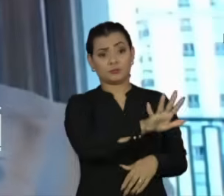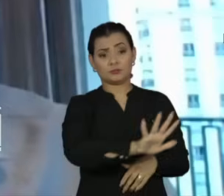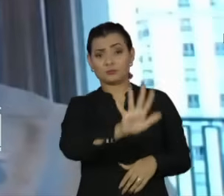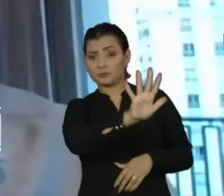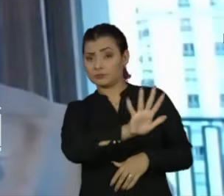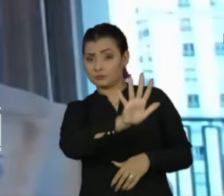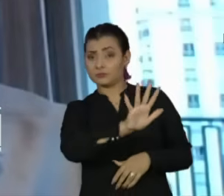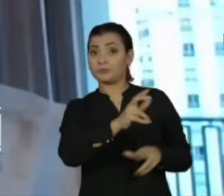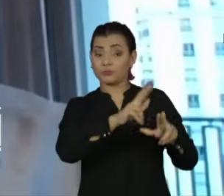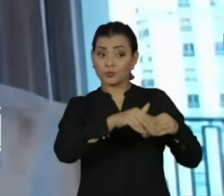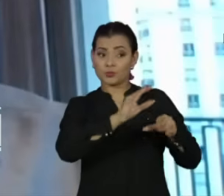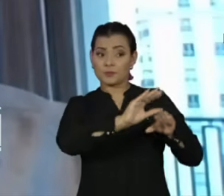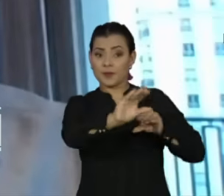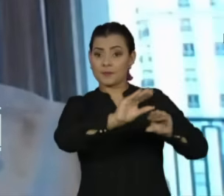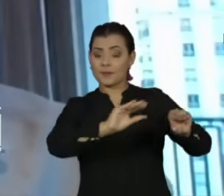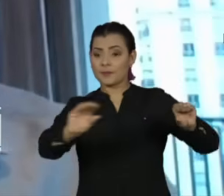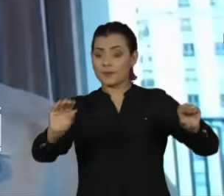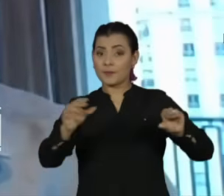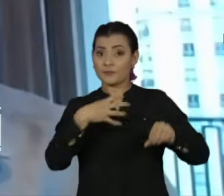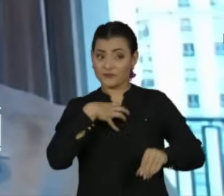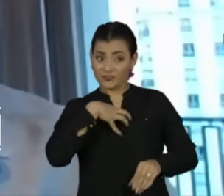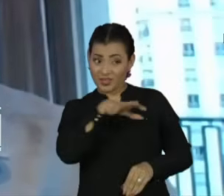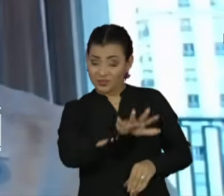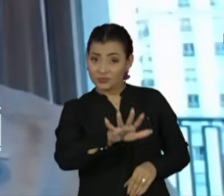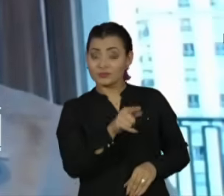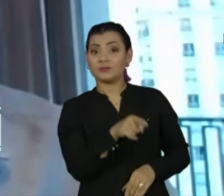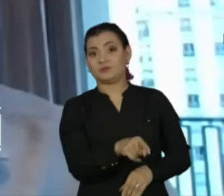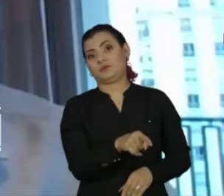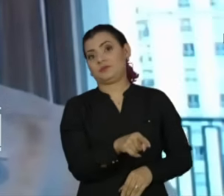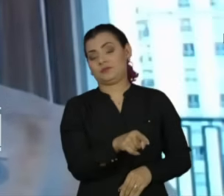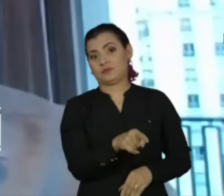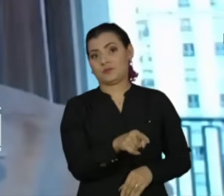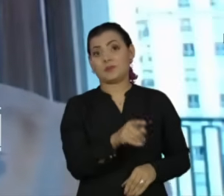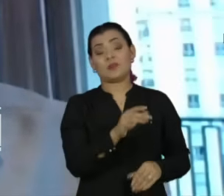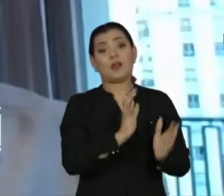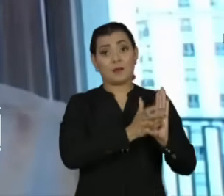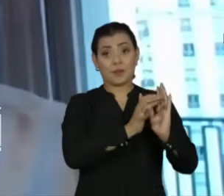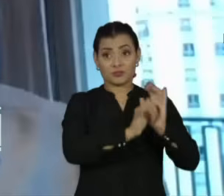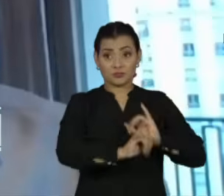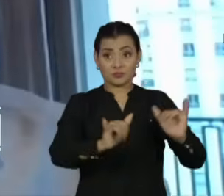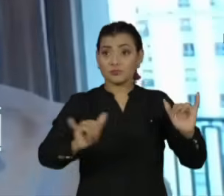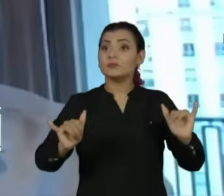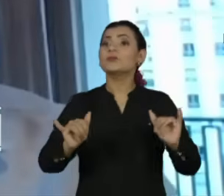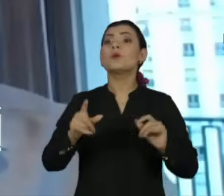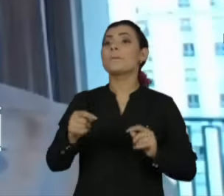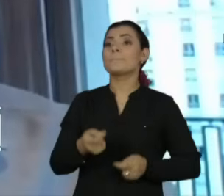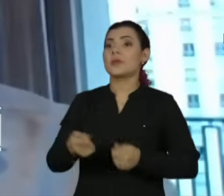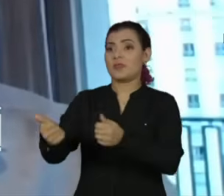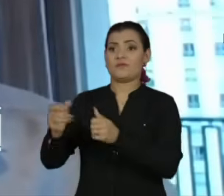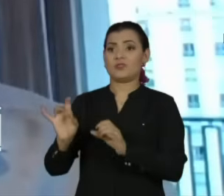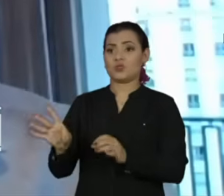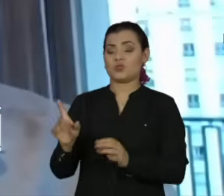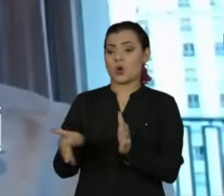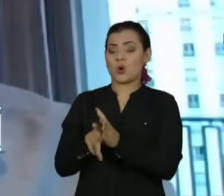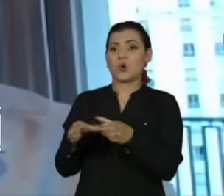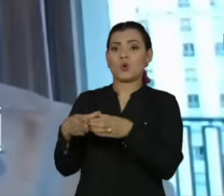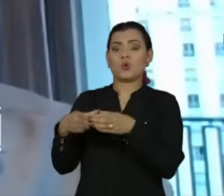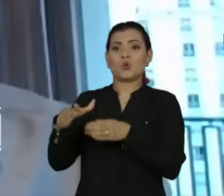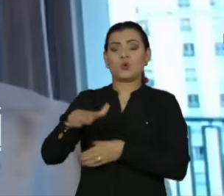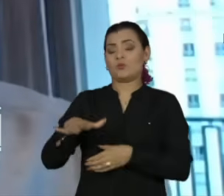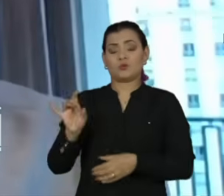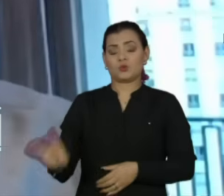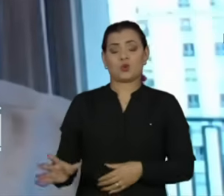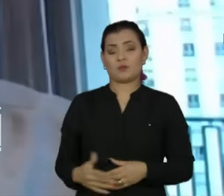tipo de distribuição, esse estilo de distribuição de recursos de campanha, ele favorece a continuidade